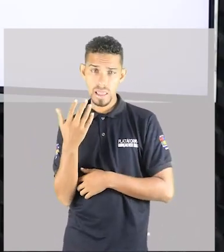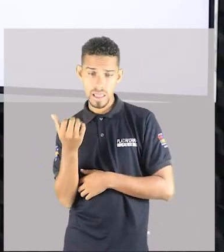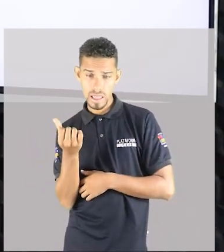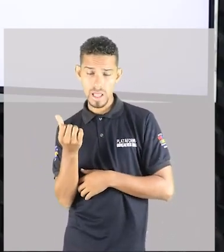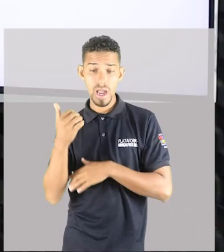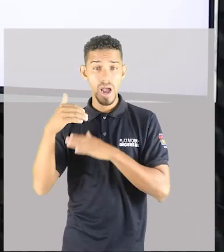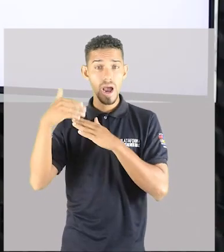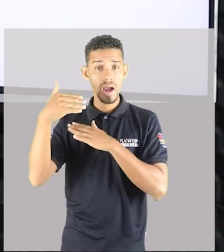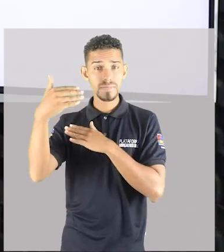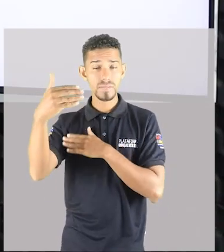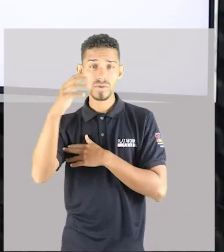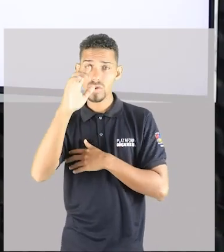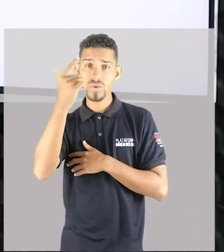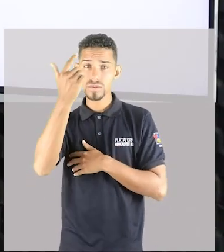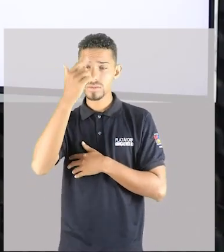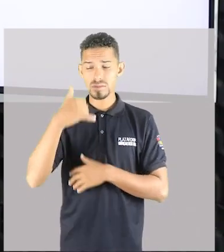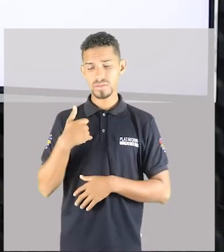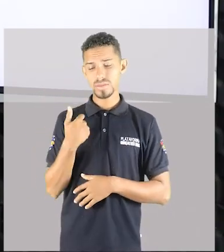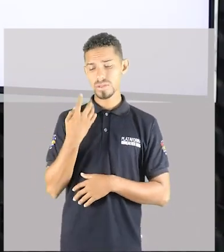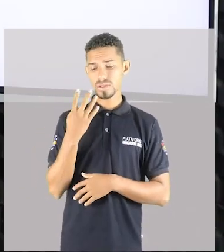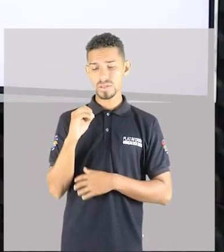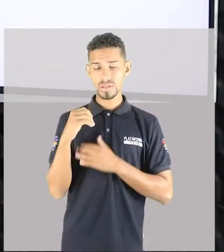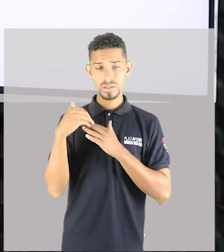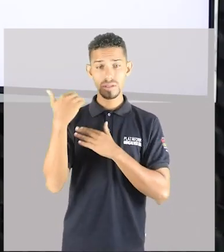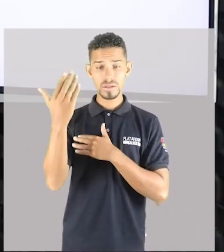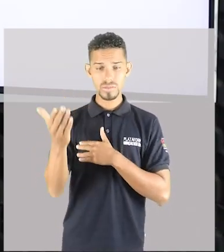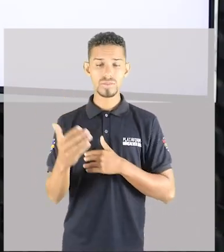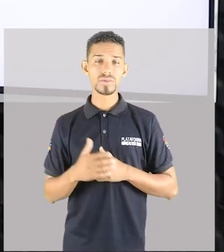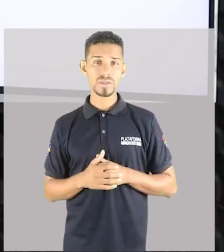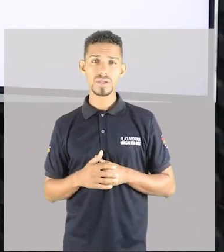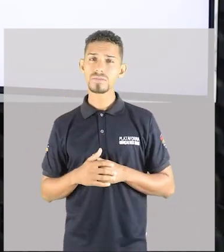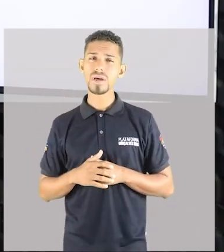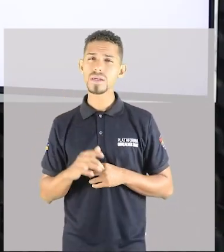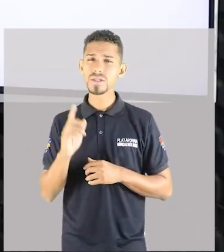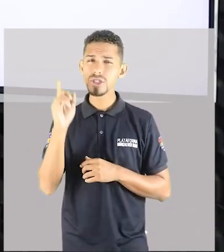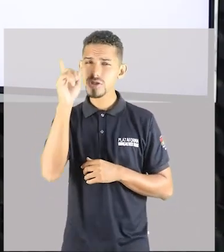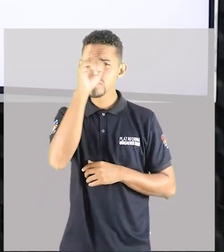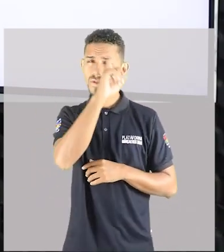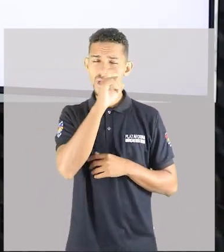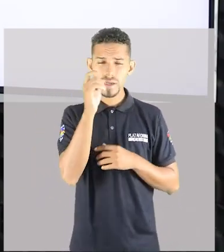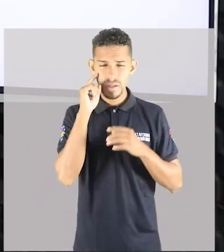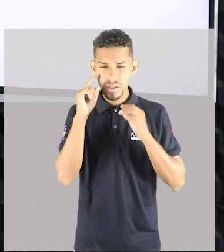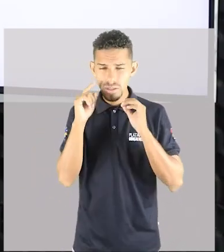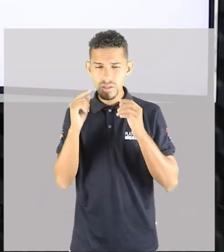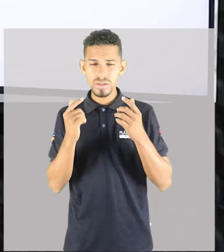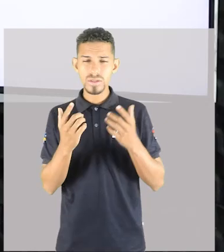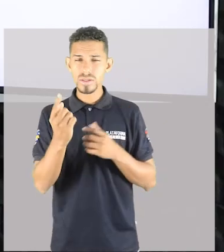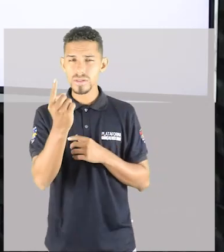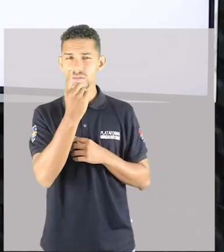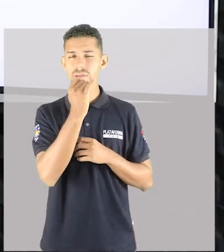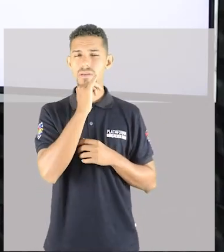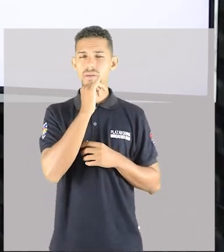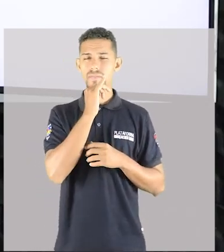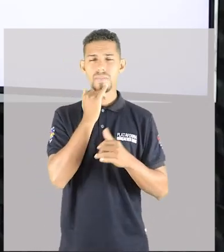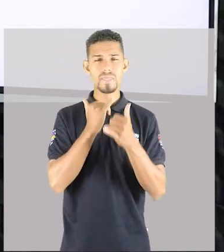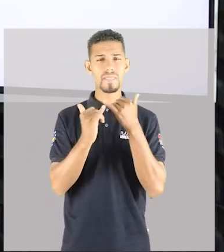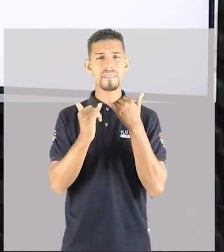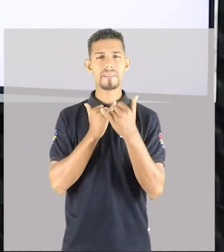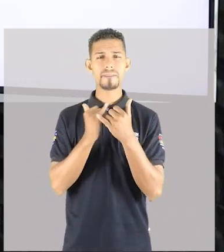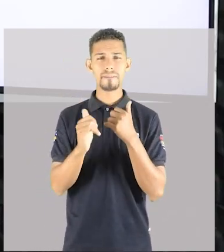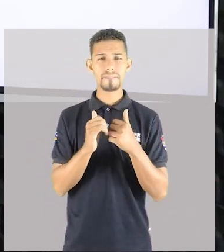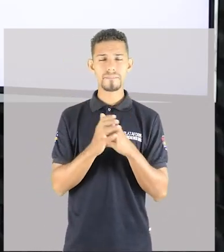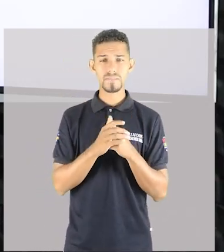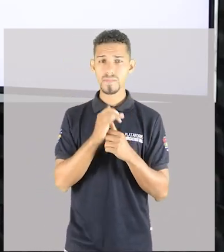outras de forma mais tardia, depois dos 40. Mas é aquela dificuldade em olhar de perto. Você é parecido com a